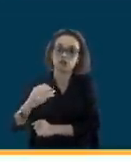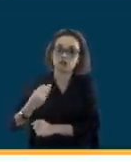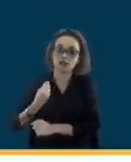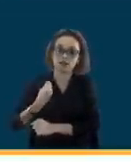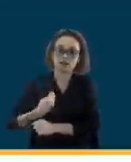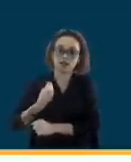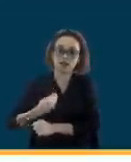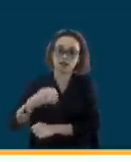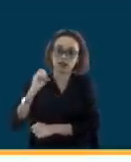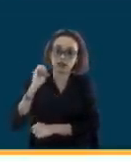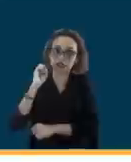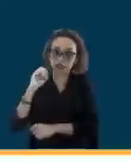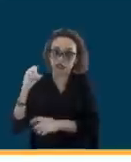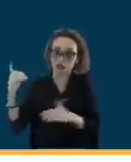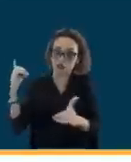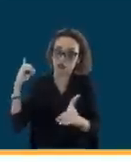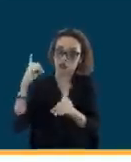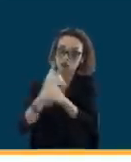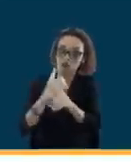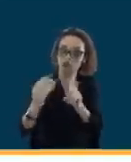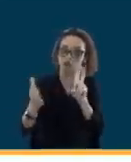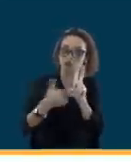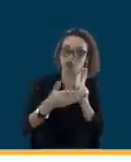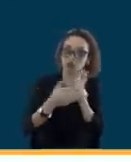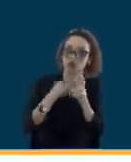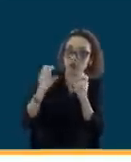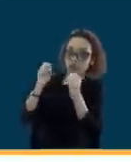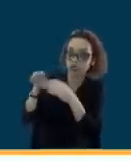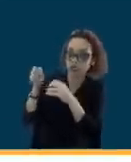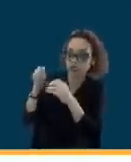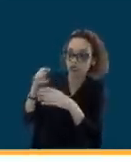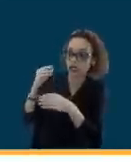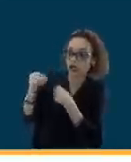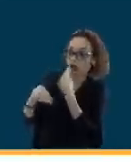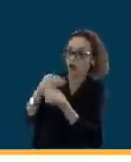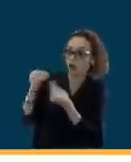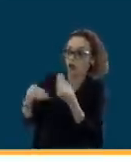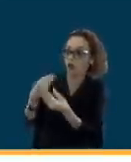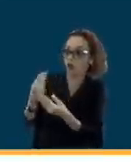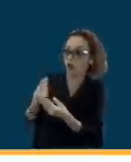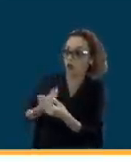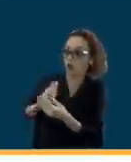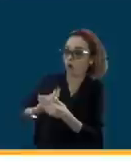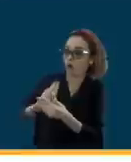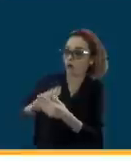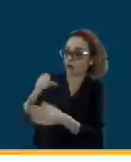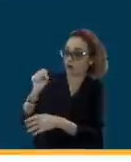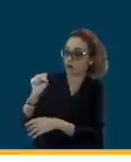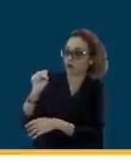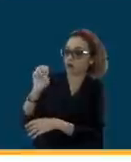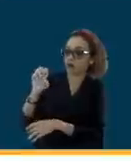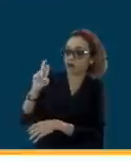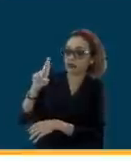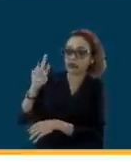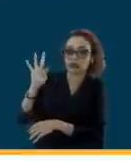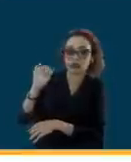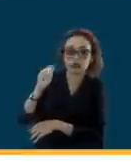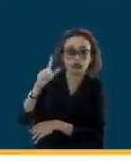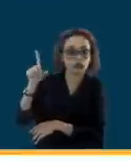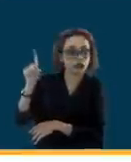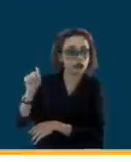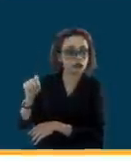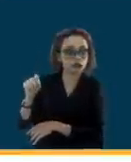não ensinassem a eles a habitarem os sertões. Se a gente vai lá para o rio Tapajós, lá no